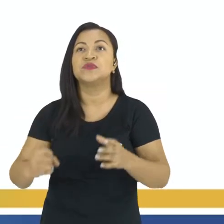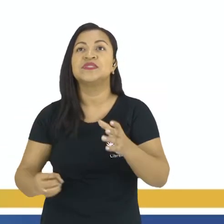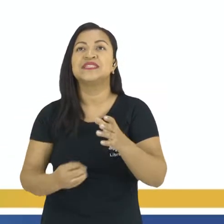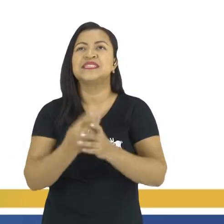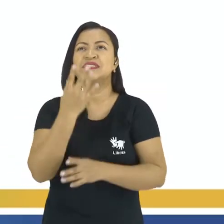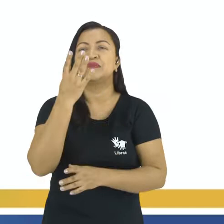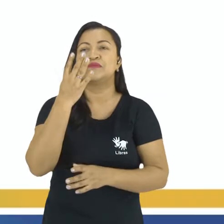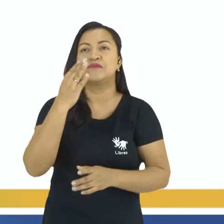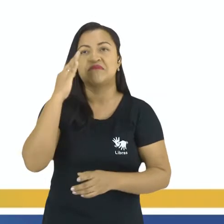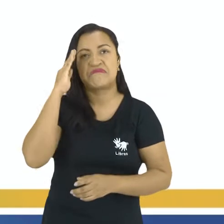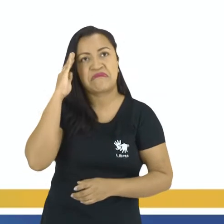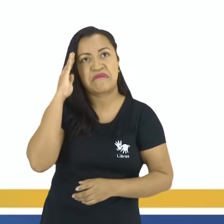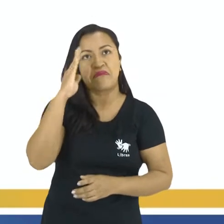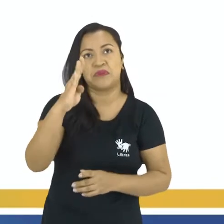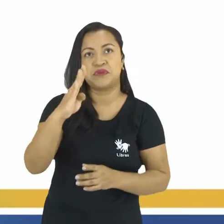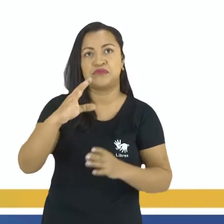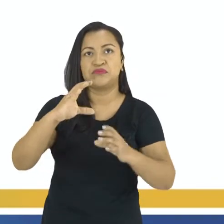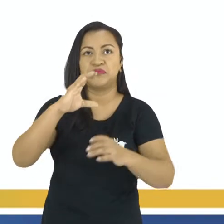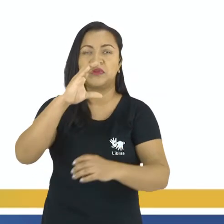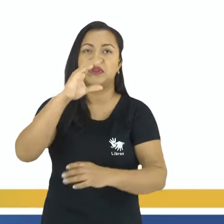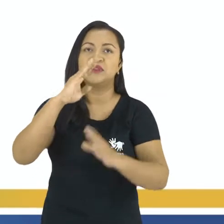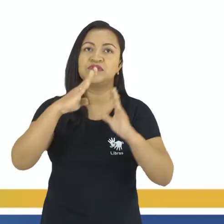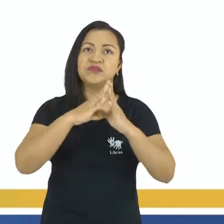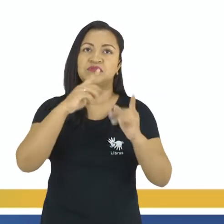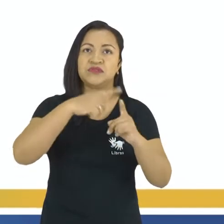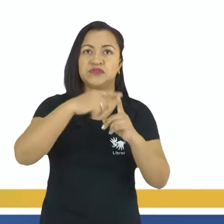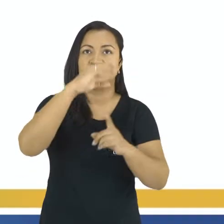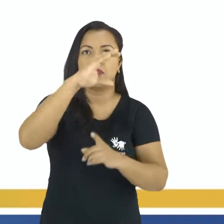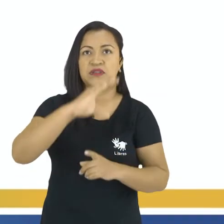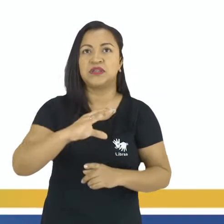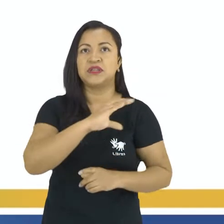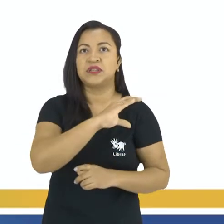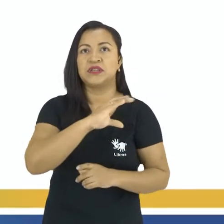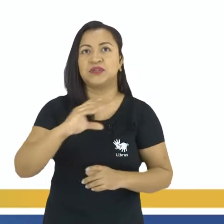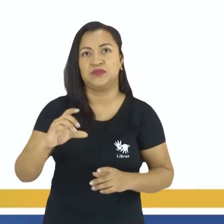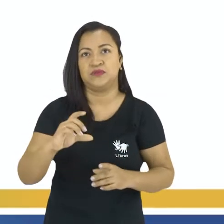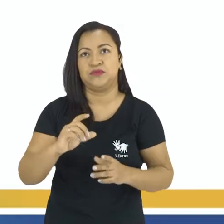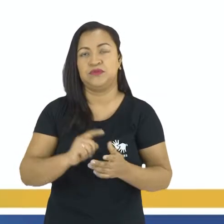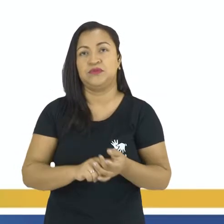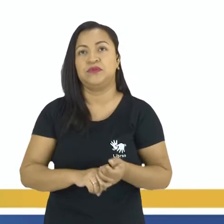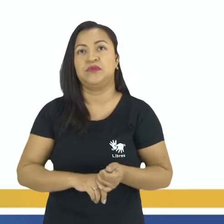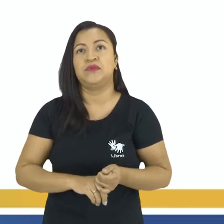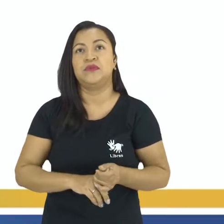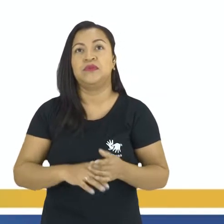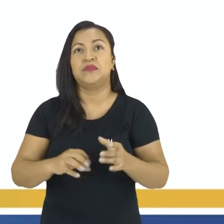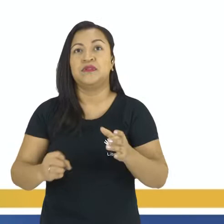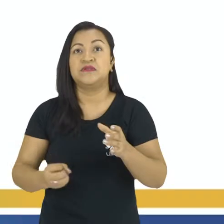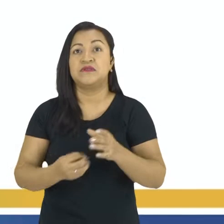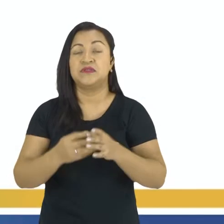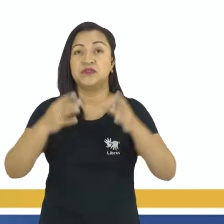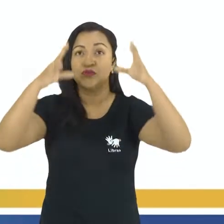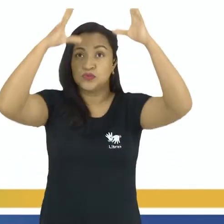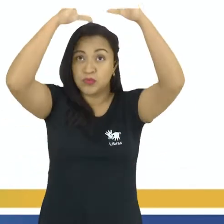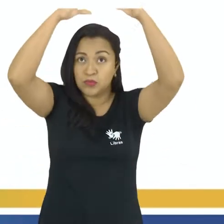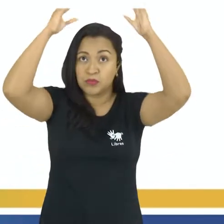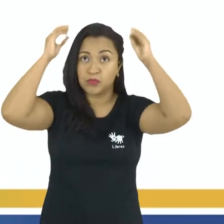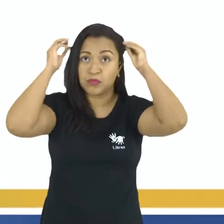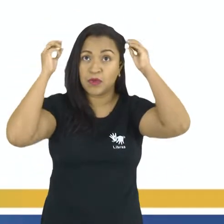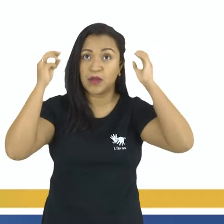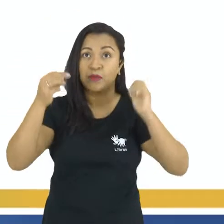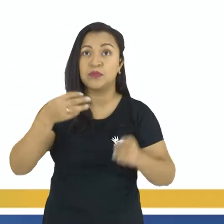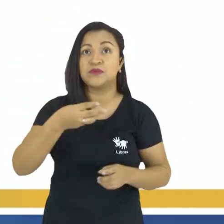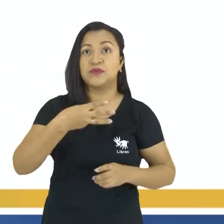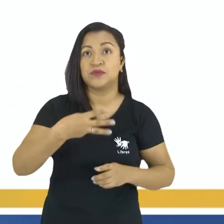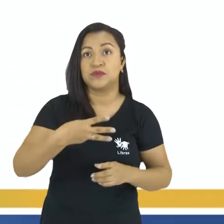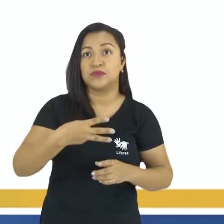pelo Papa Paulo III para assegurar a unidade da fé e determinar os rumos da Igreja Católica diante do